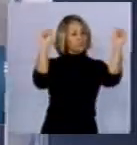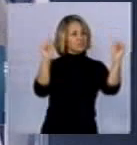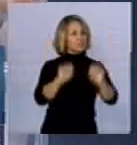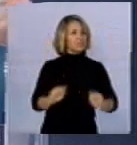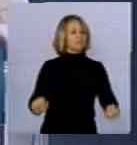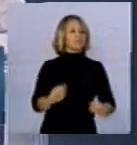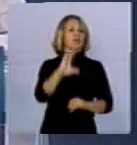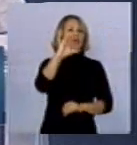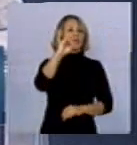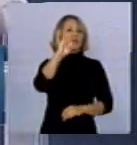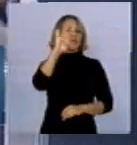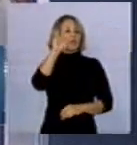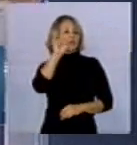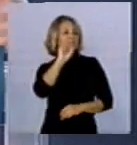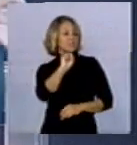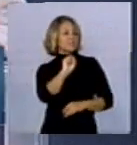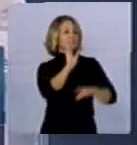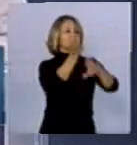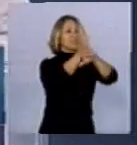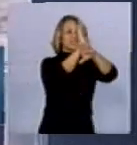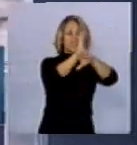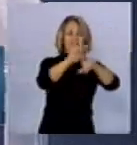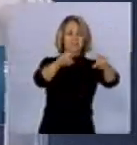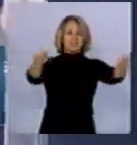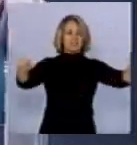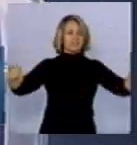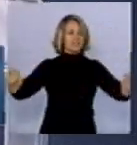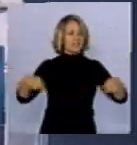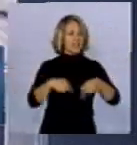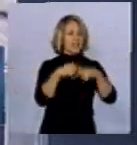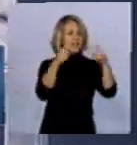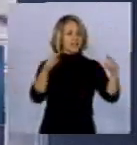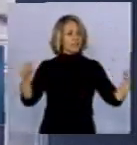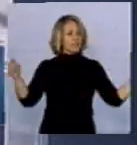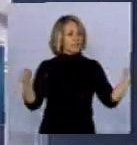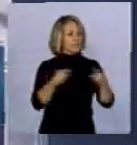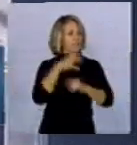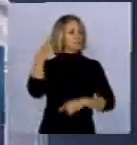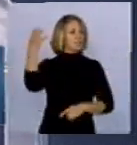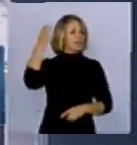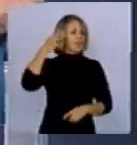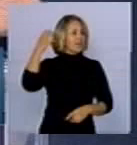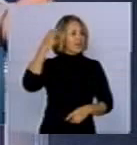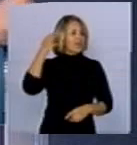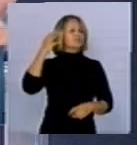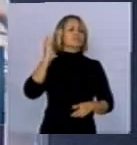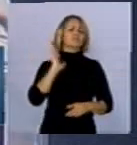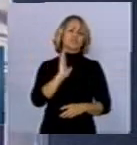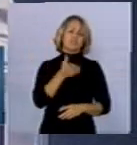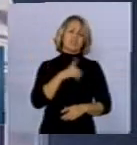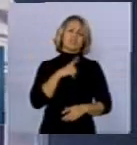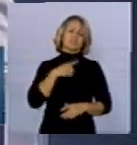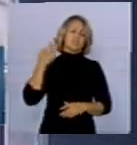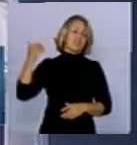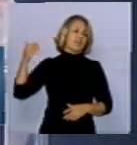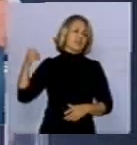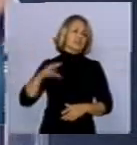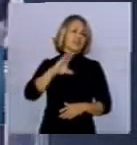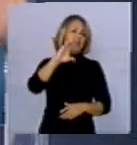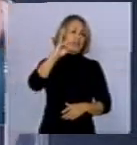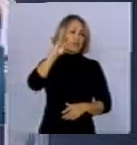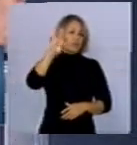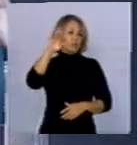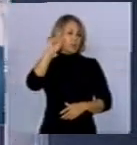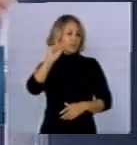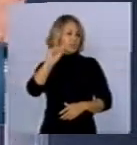para cinema para sala de cinema para música em Rádio Sempre houve cota porque não